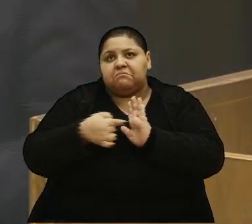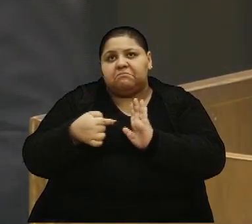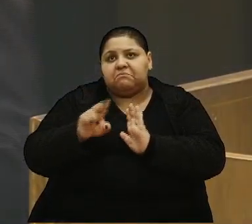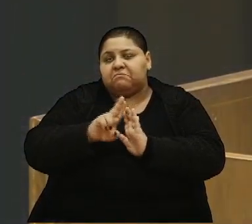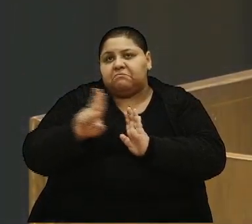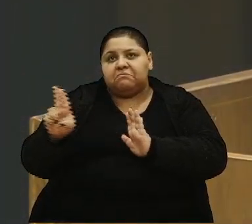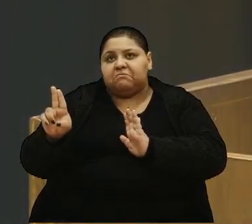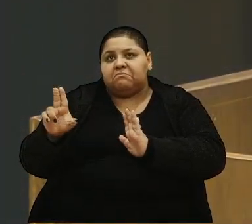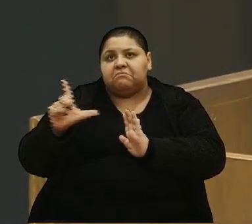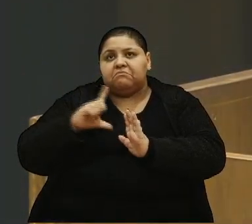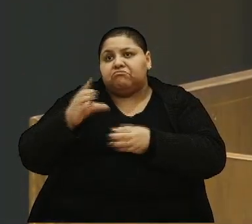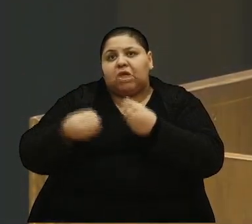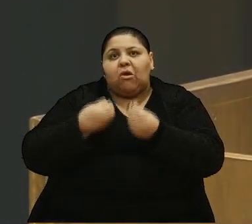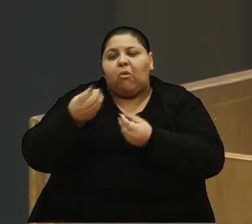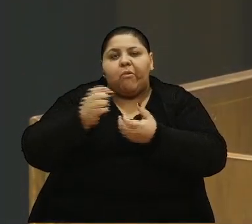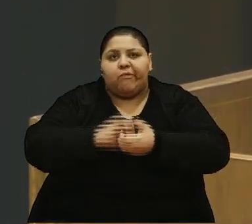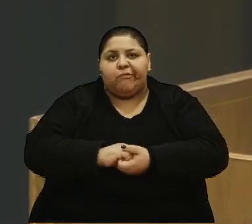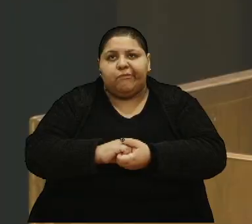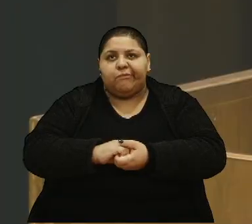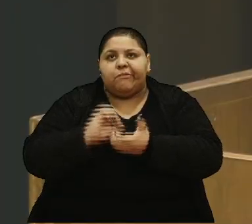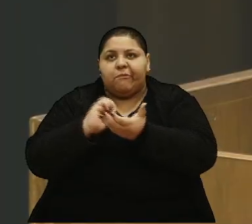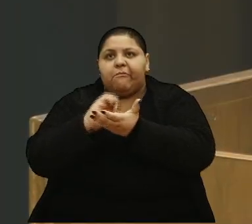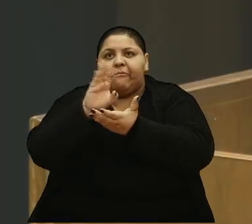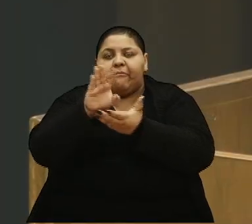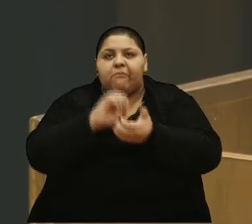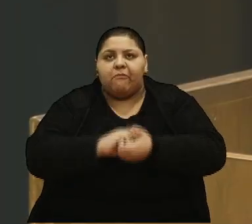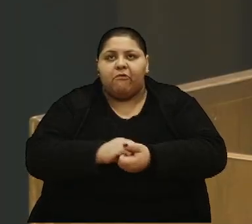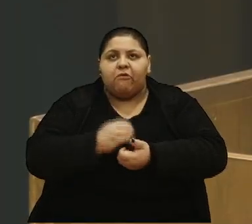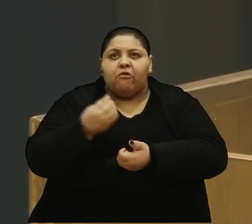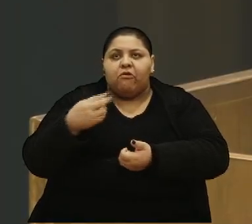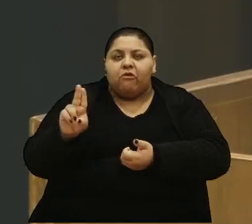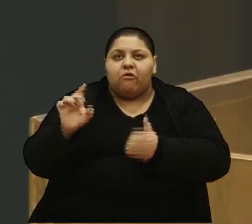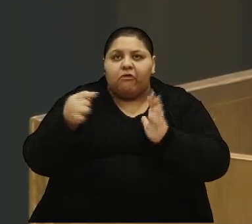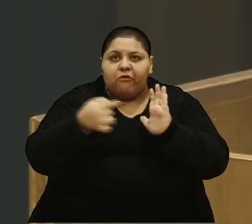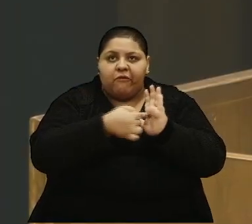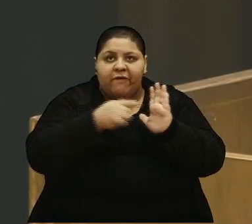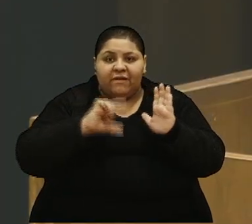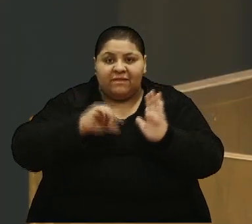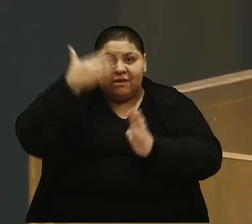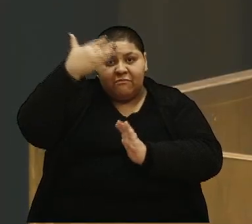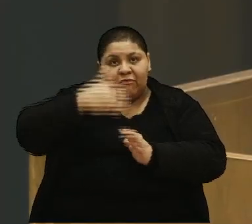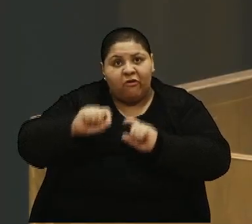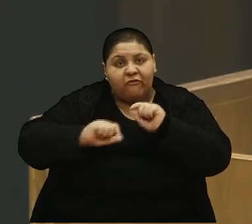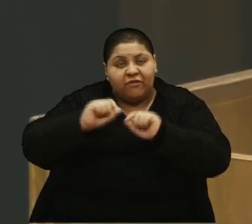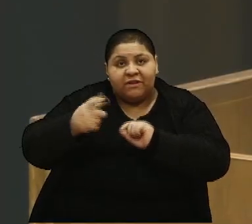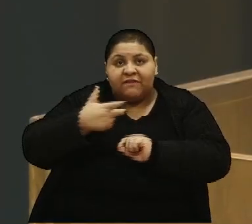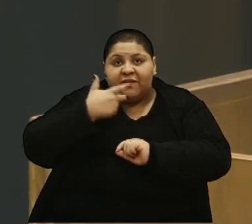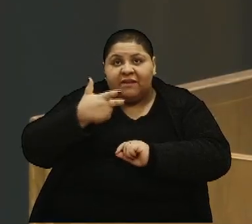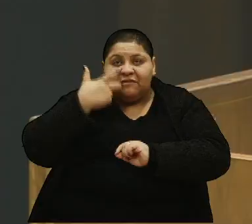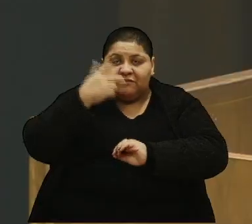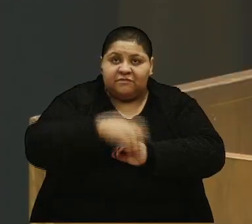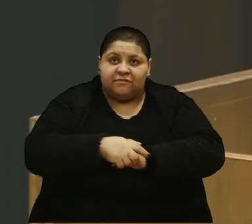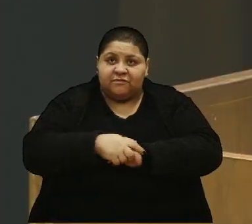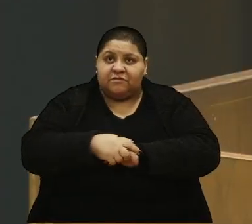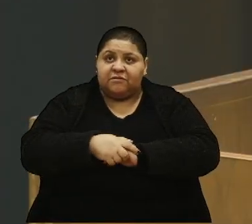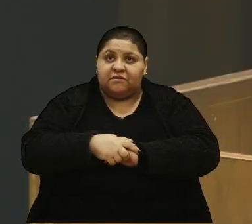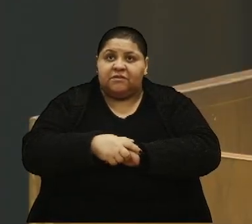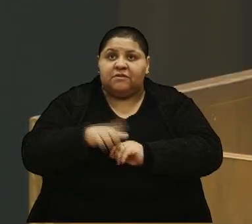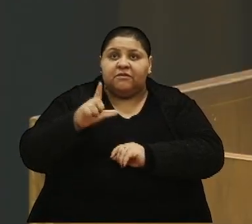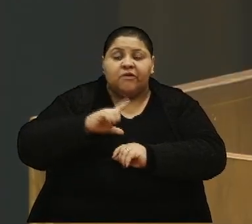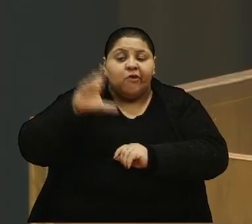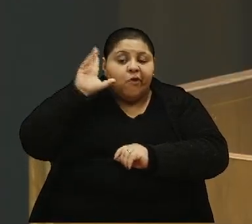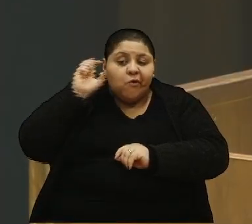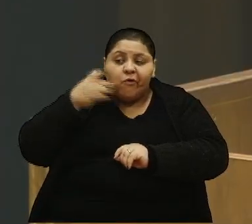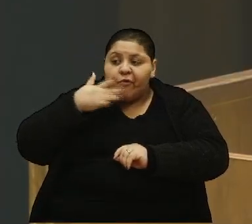anônima não tem como, né, encaminhar. Ou, se ela é anônima, tem prova do que está sendo denunciado, vai ouvir a criança,